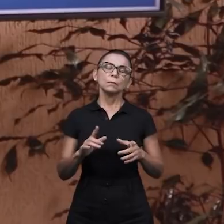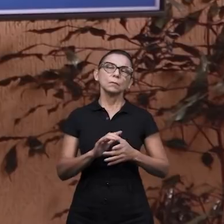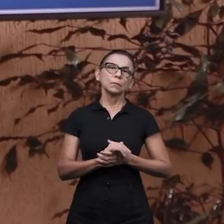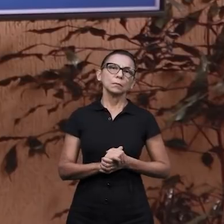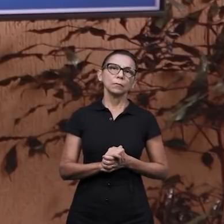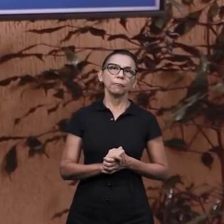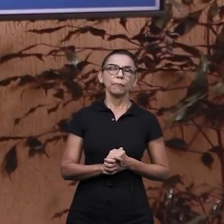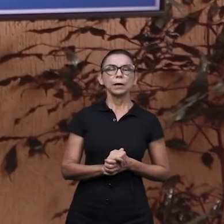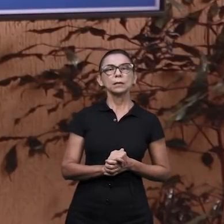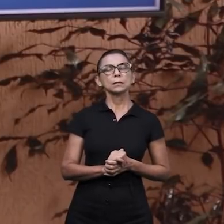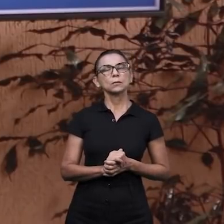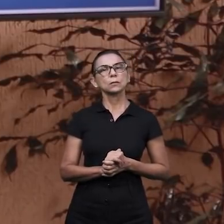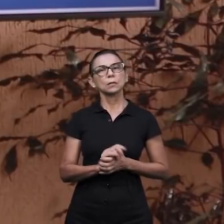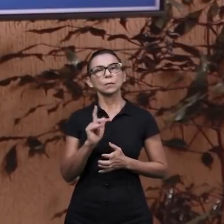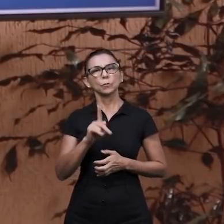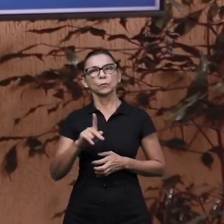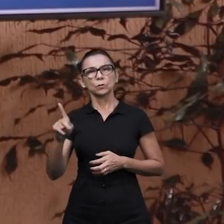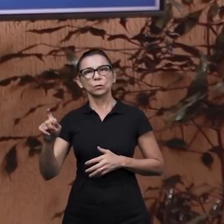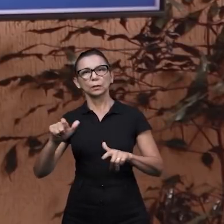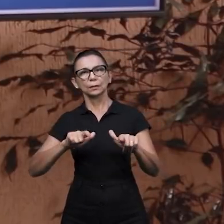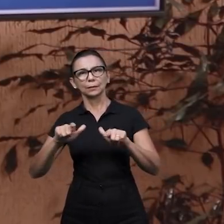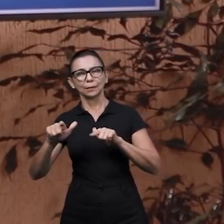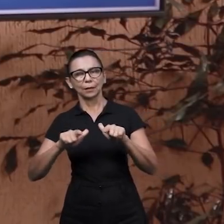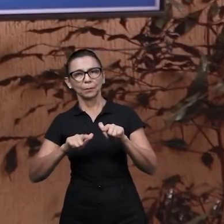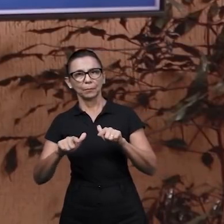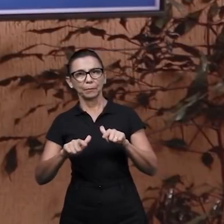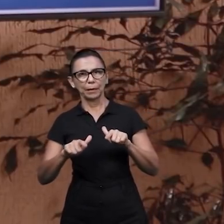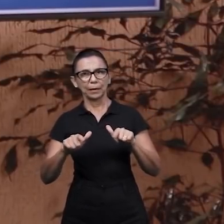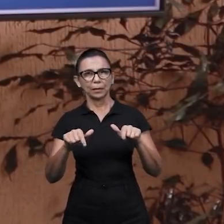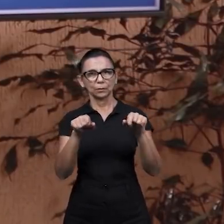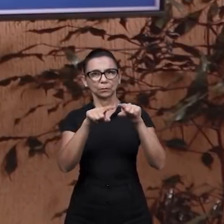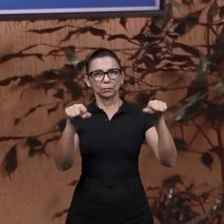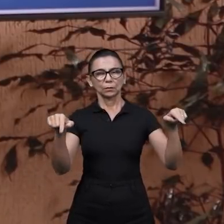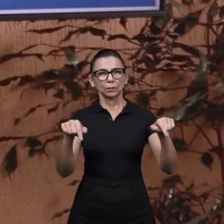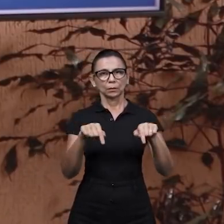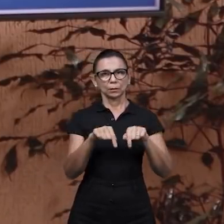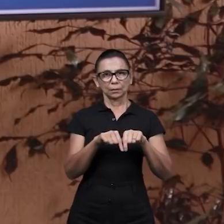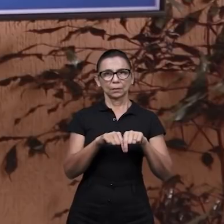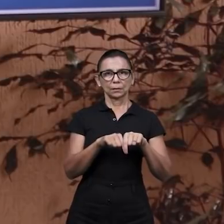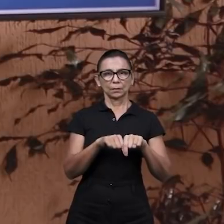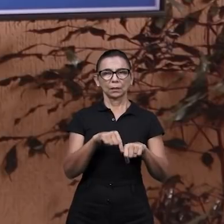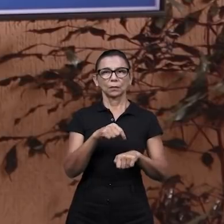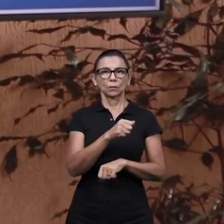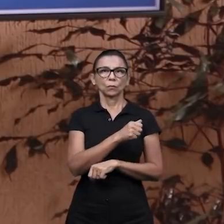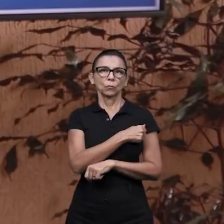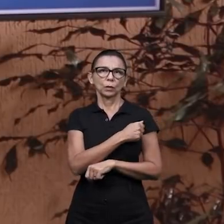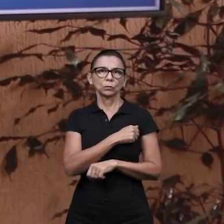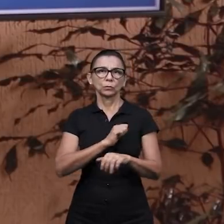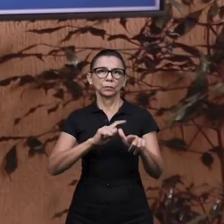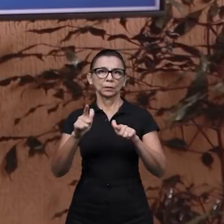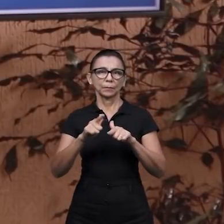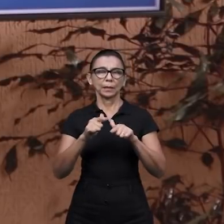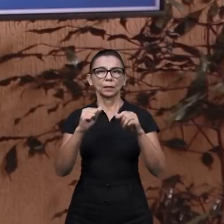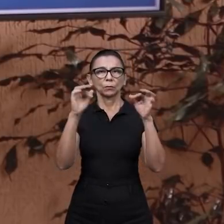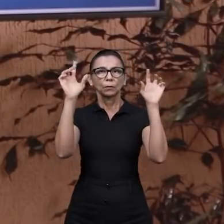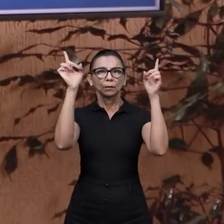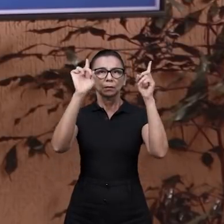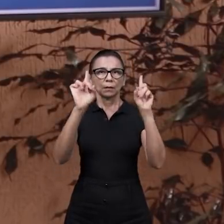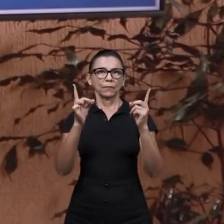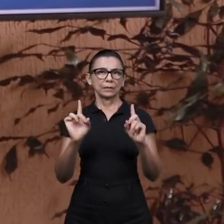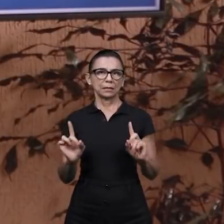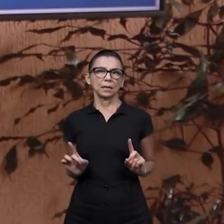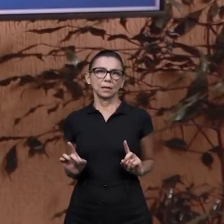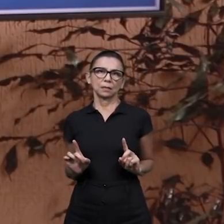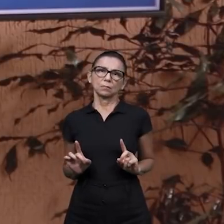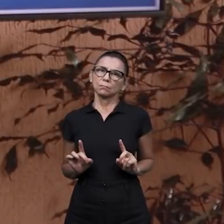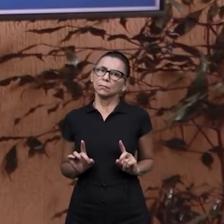levantadas para as devidas classes, elas vão trabalhar com as crianças com deficiência? Provavelmente não. Não é imposto